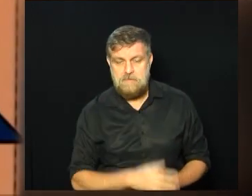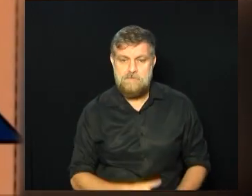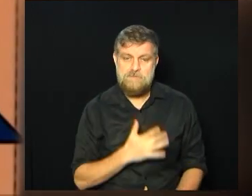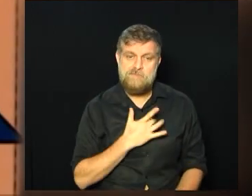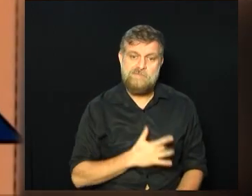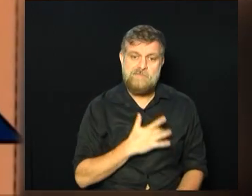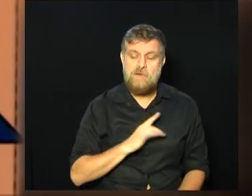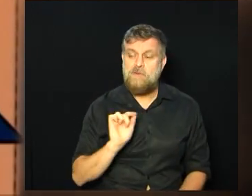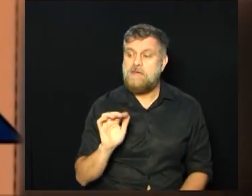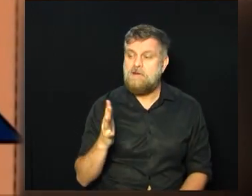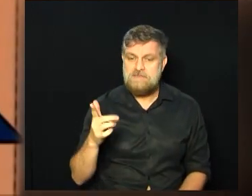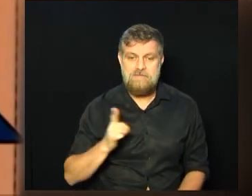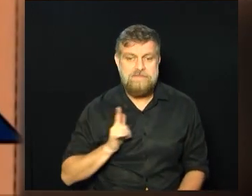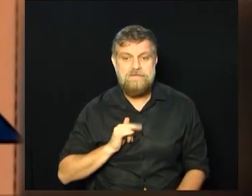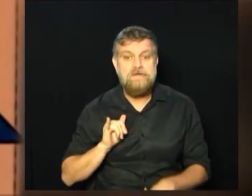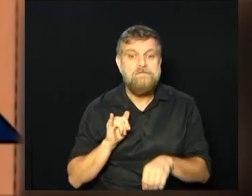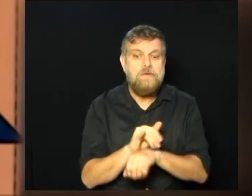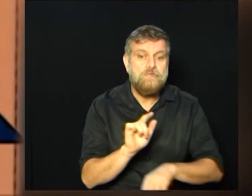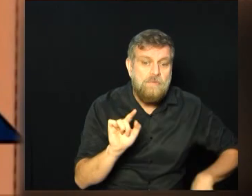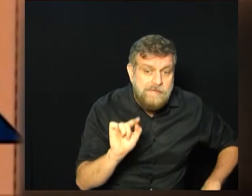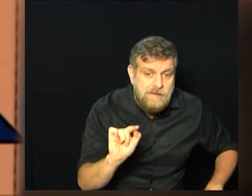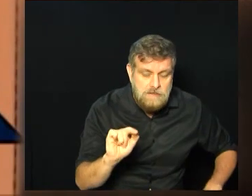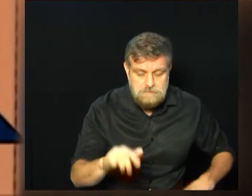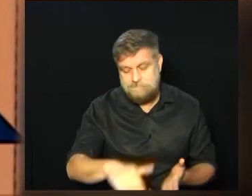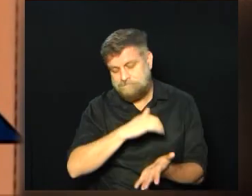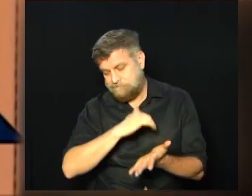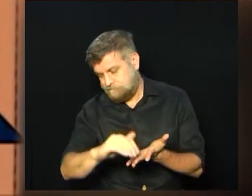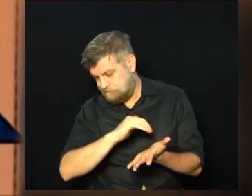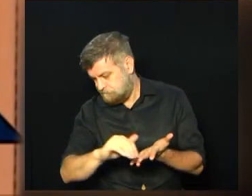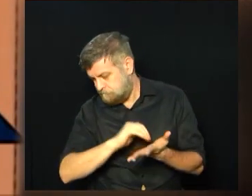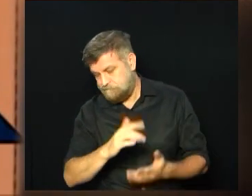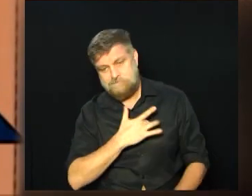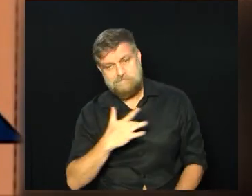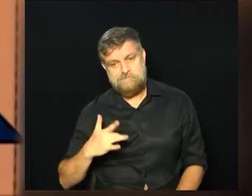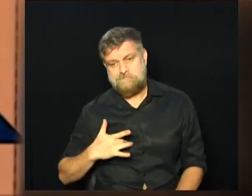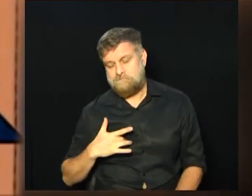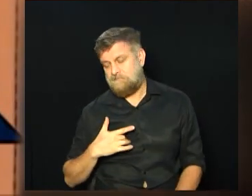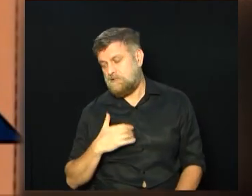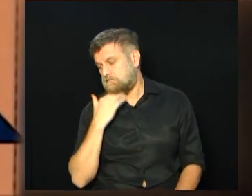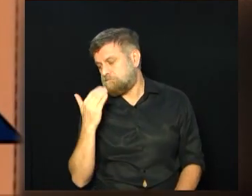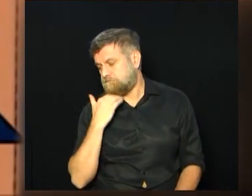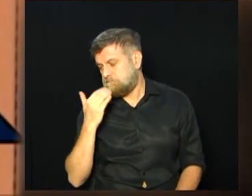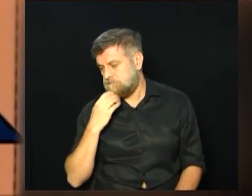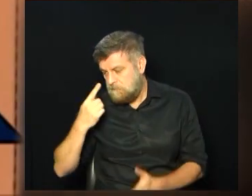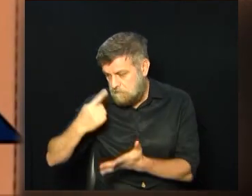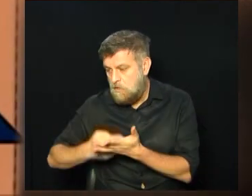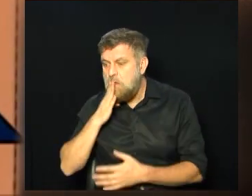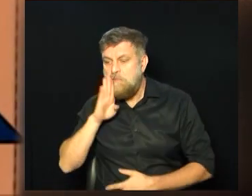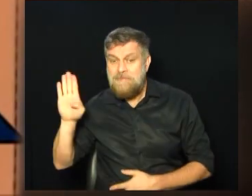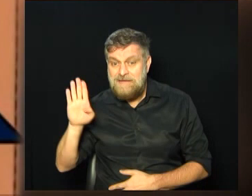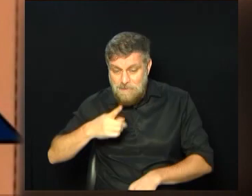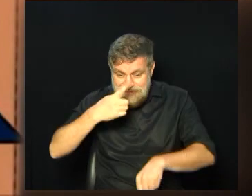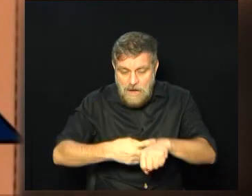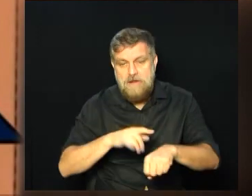Lamentavelmente, tivemos a ausência da Secretaria de Saúde, que havia confirmado.